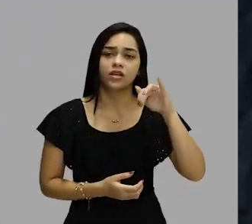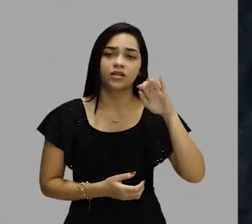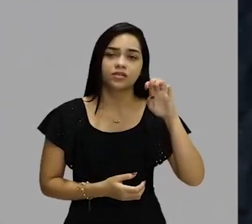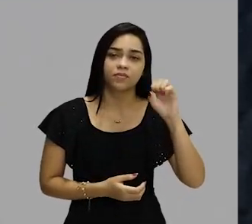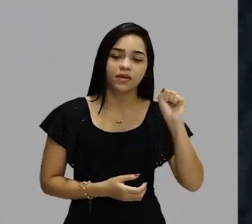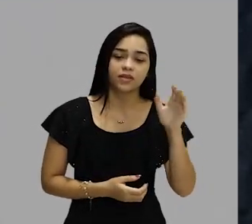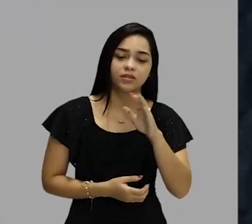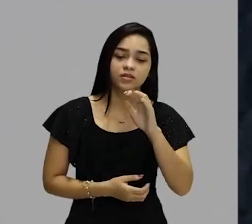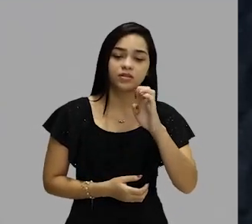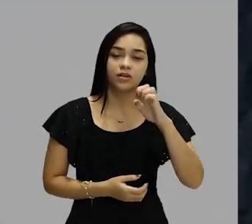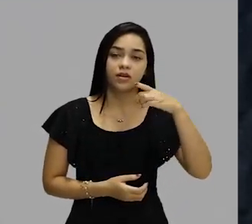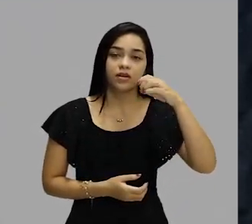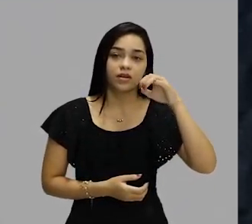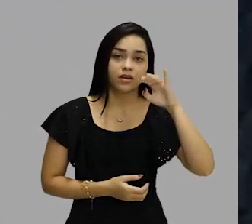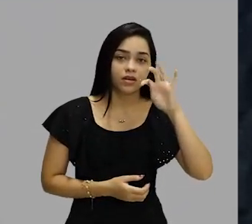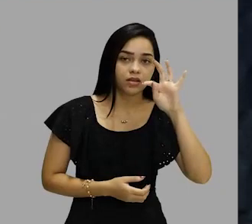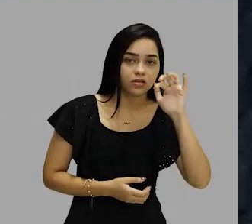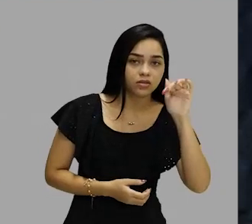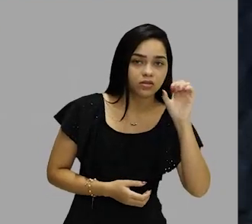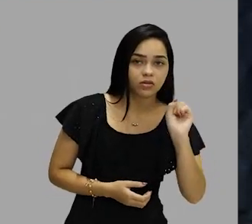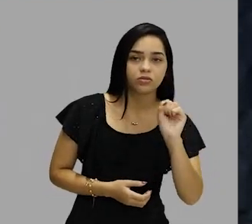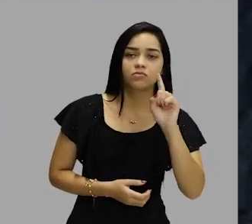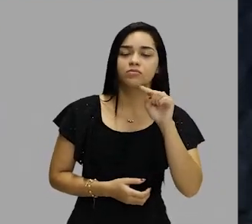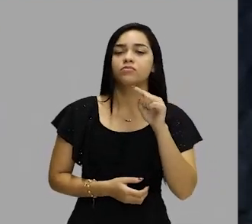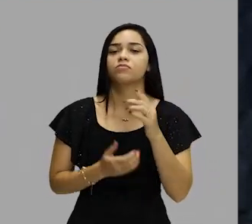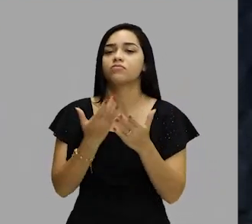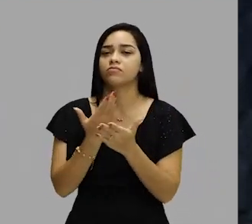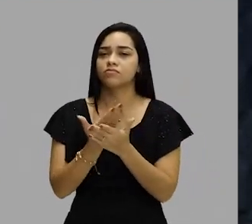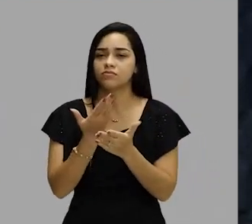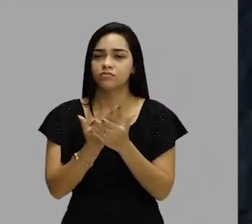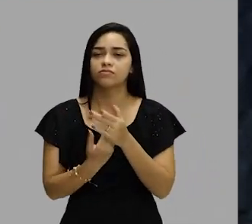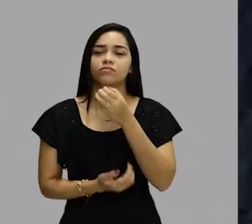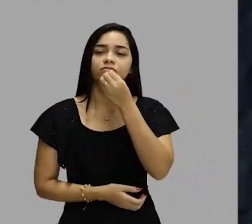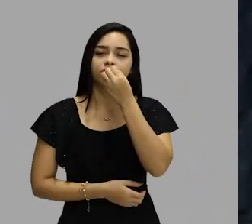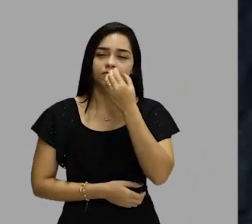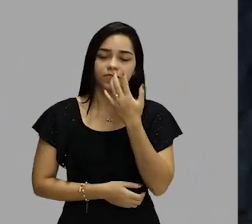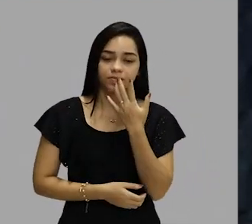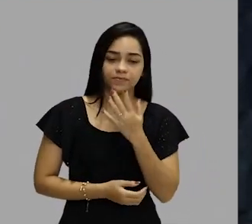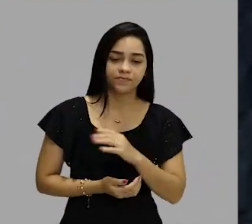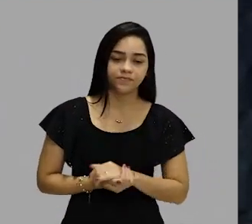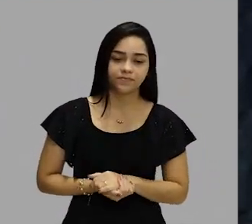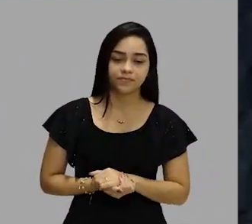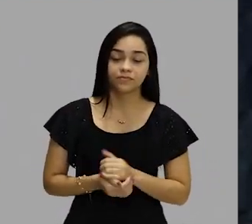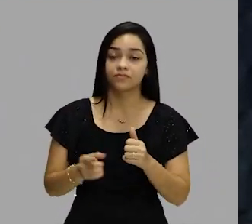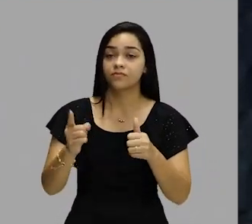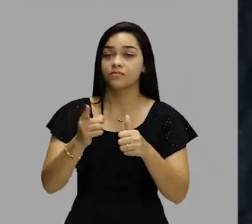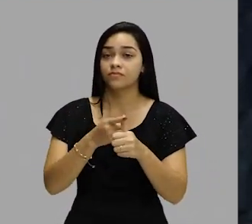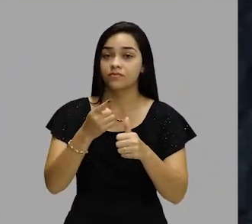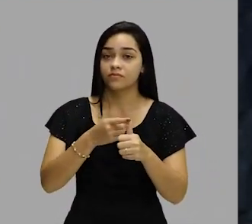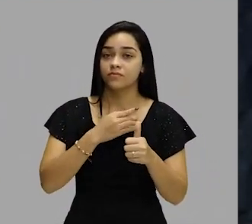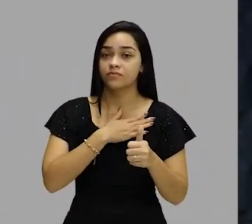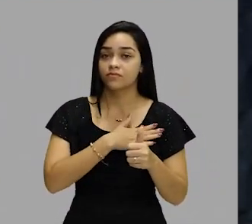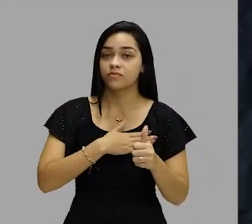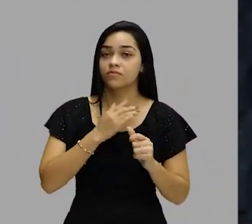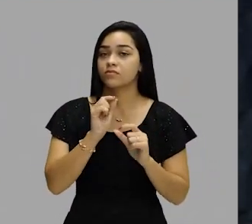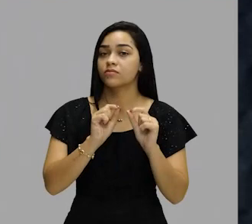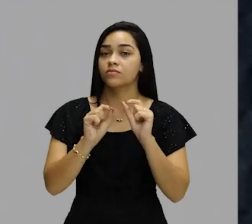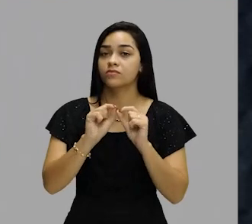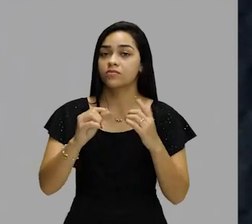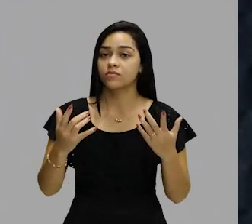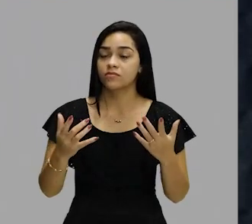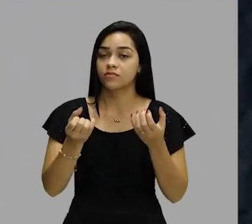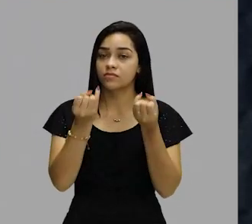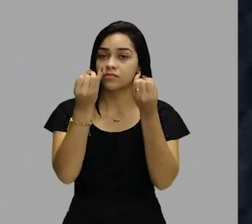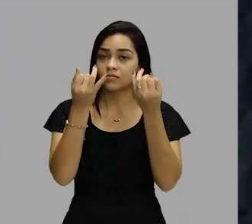sobre isso que nós vamos estudar hoje, tá? Um assunto bem tranquilo. Então, vamos lá. Primeira coisa, eu gostaria de comentar